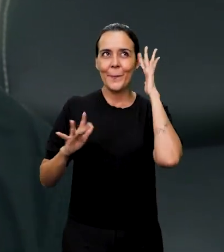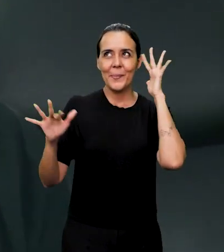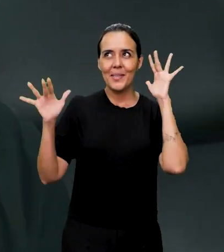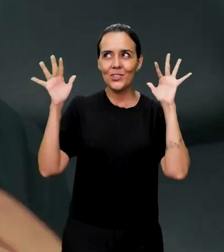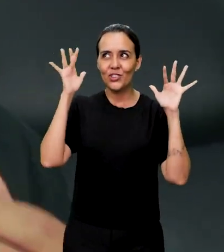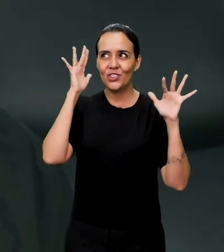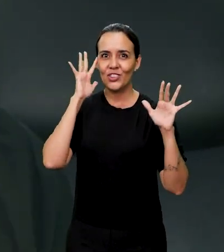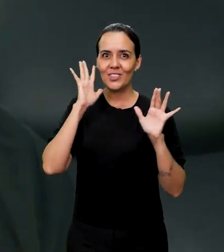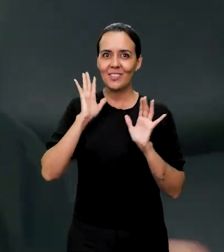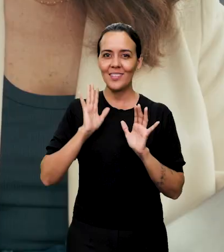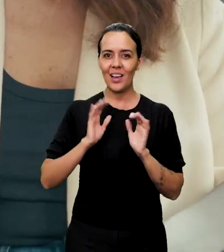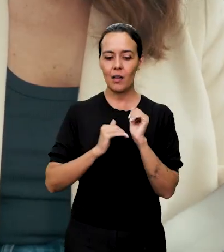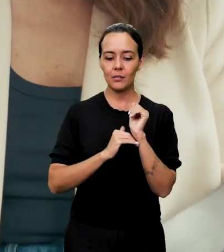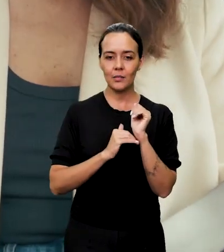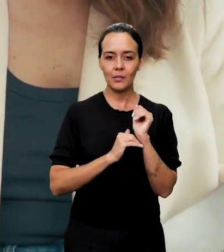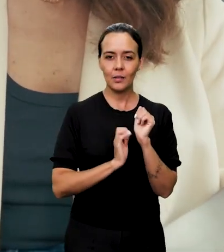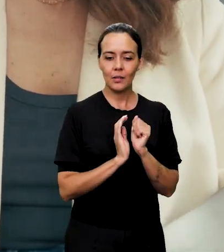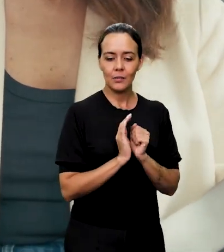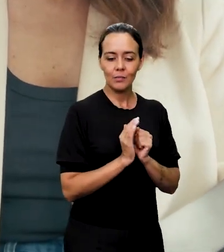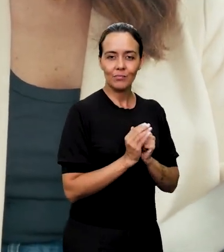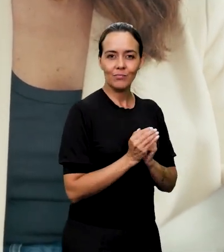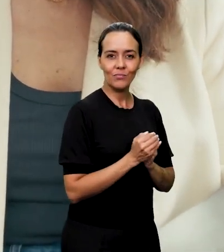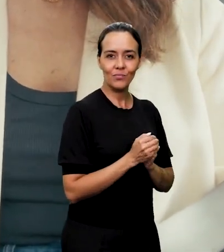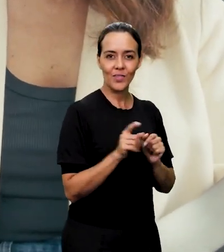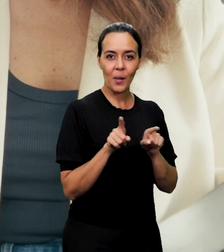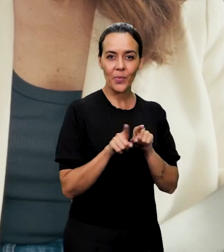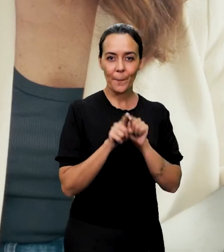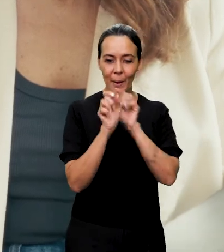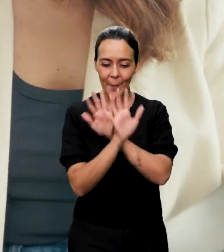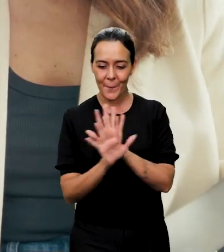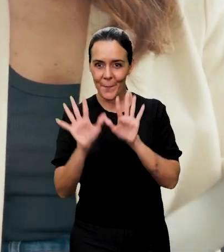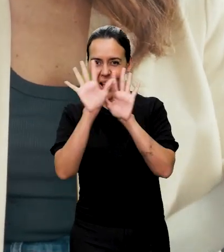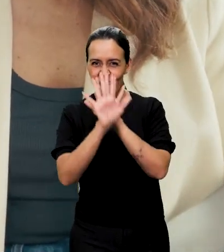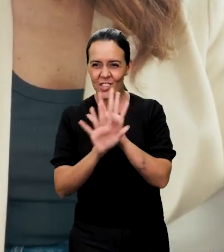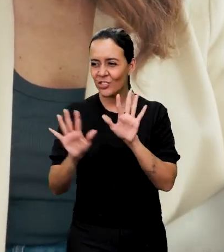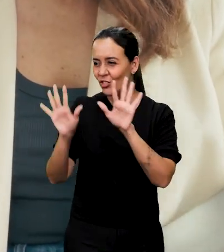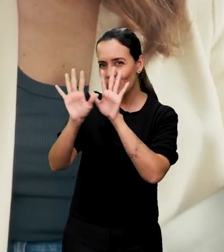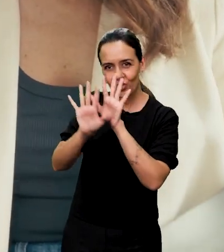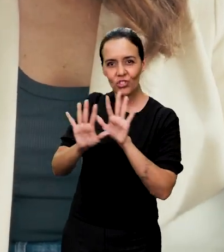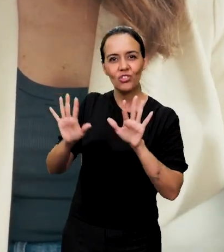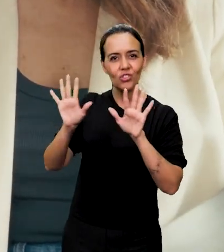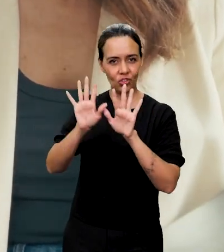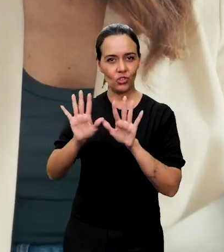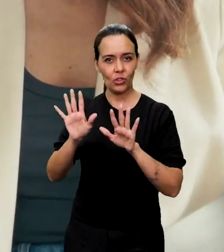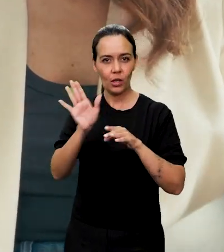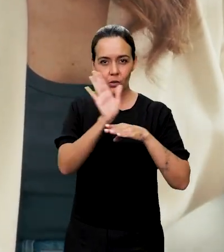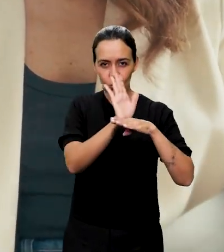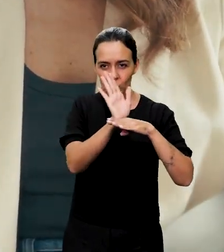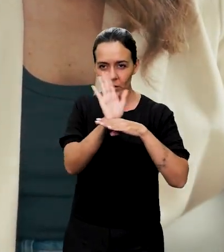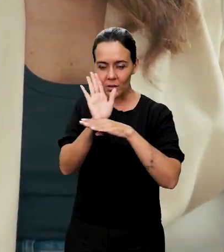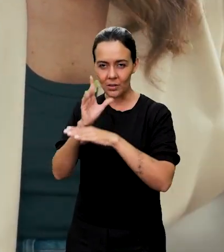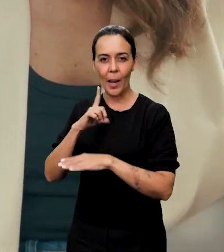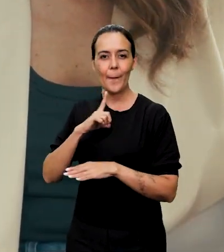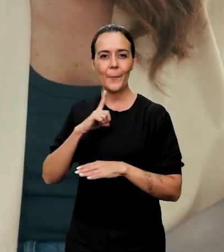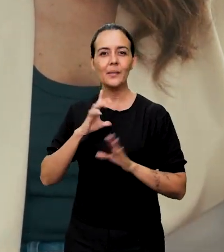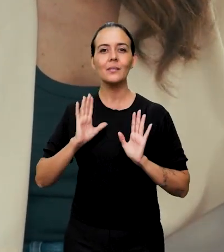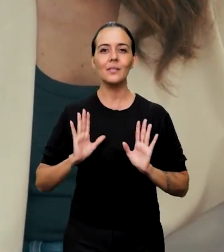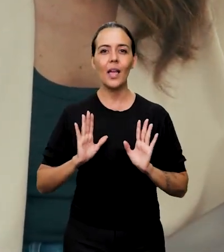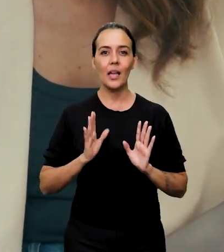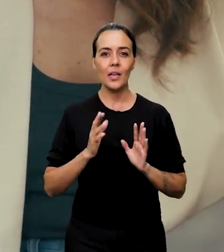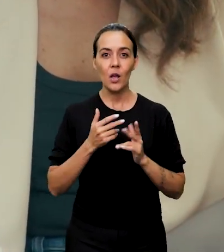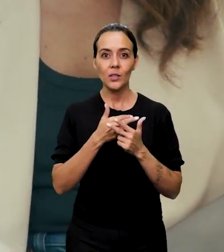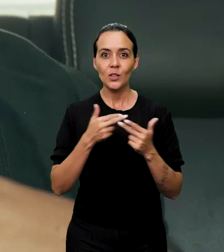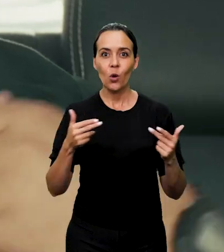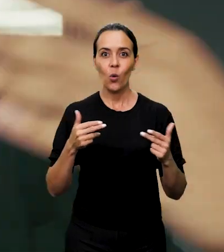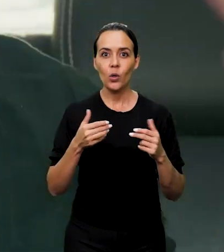imaginação, né, do que eu não estou vendo. A imagem em movimento, na verdade, até mais do que o cinema, ela tem uma energia erótica um pouco